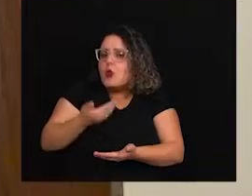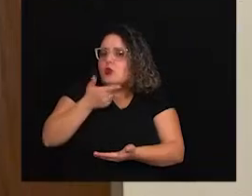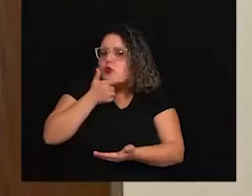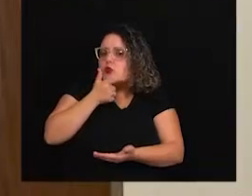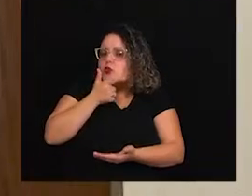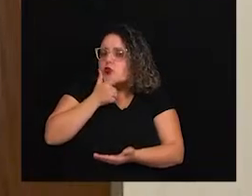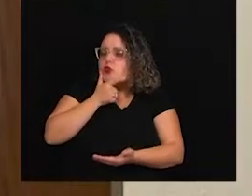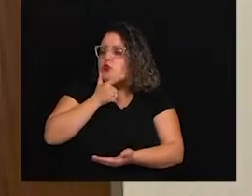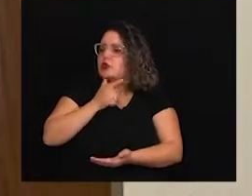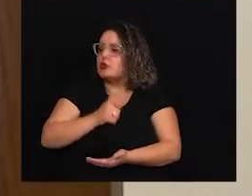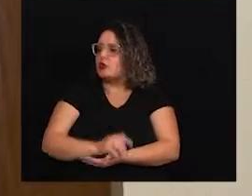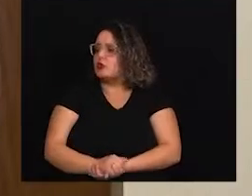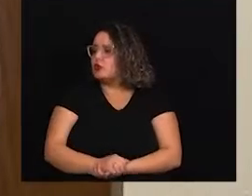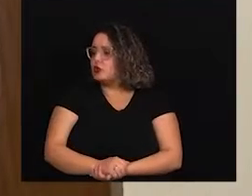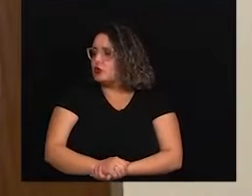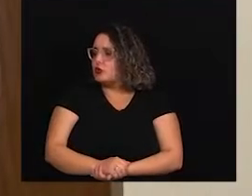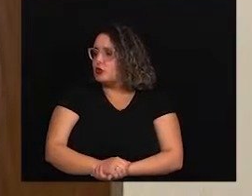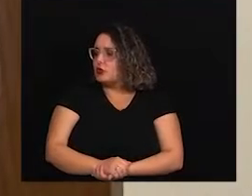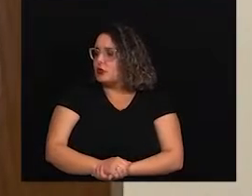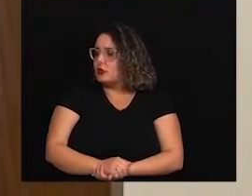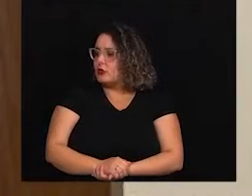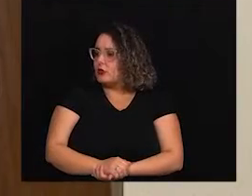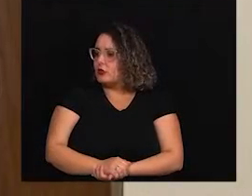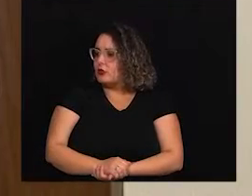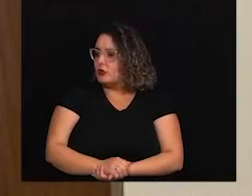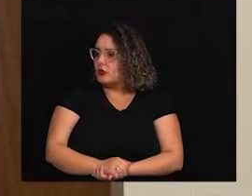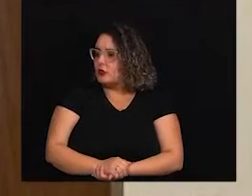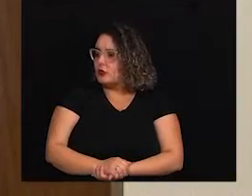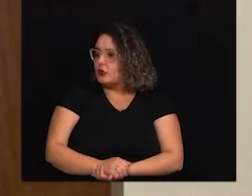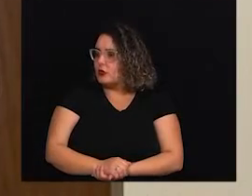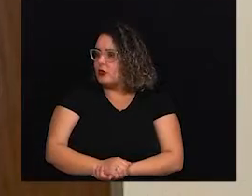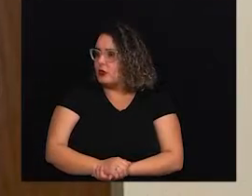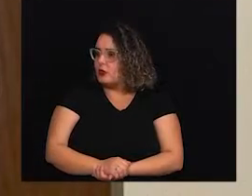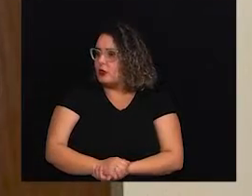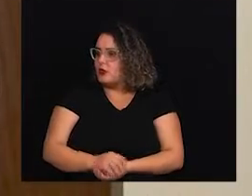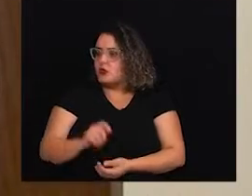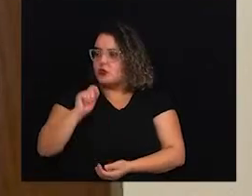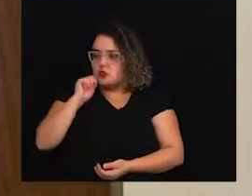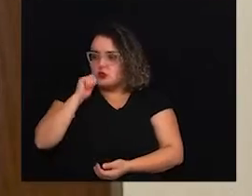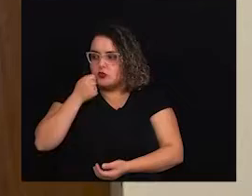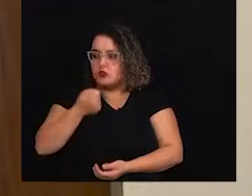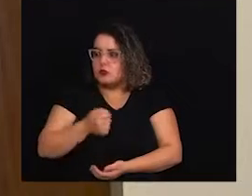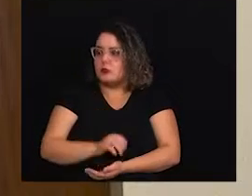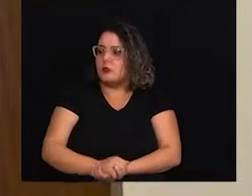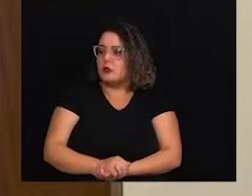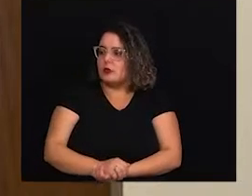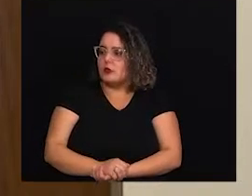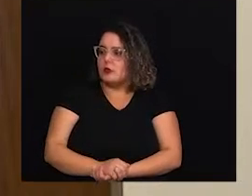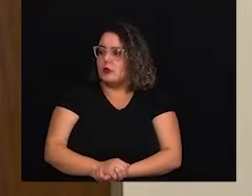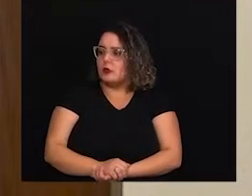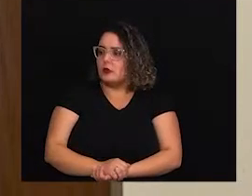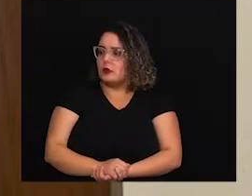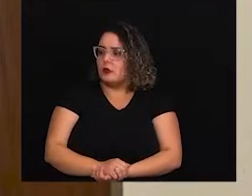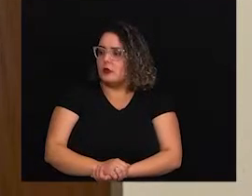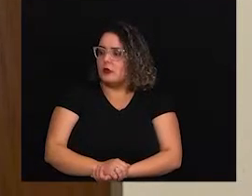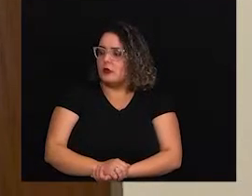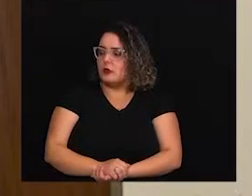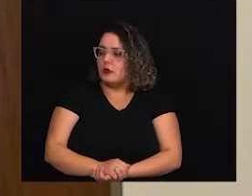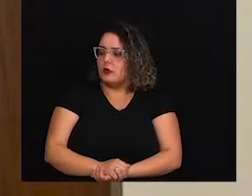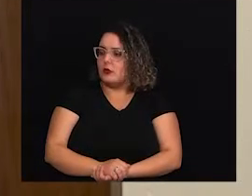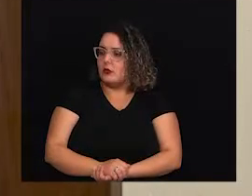né? Puxar. E vou colocar, ó, aqui em cima do pãozinho.